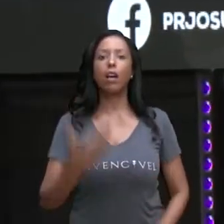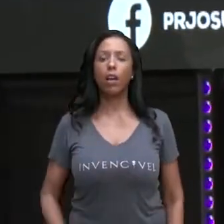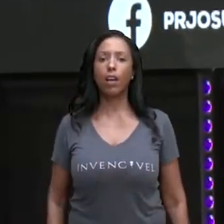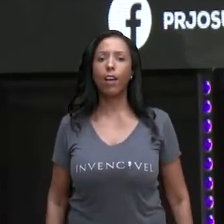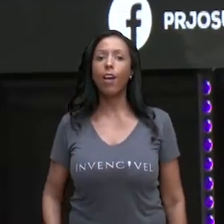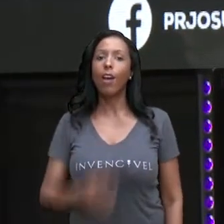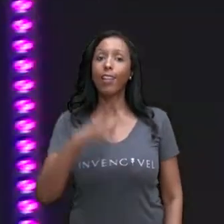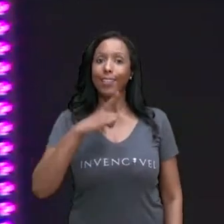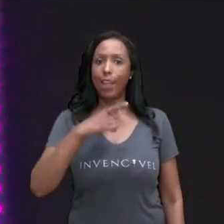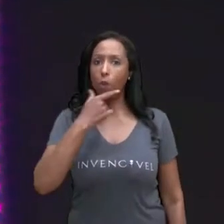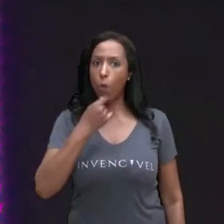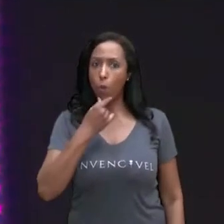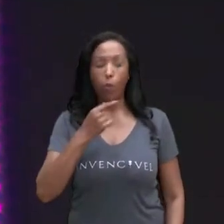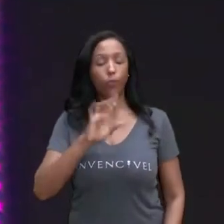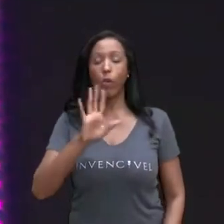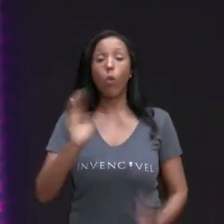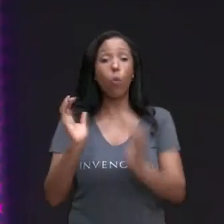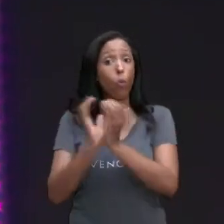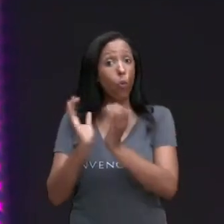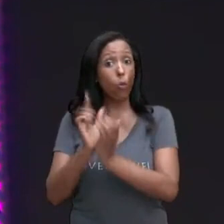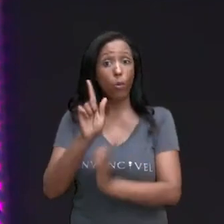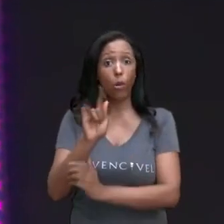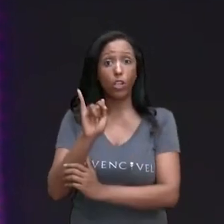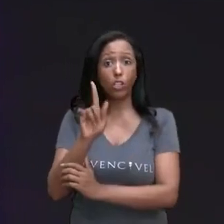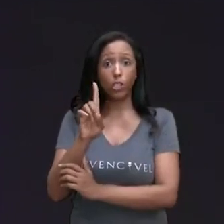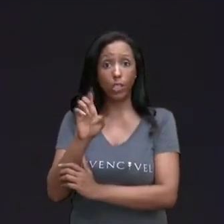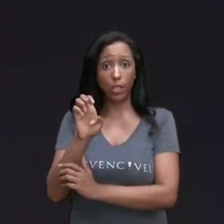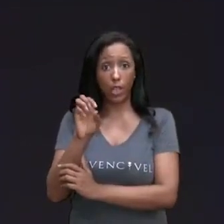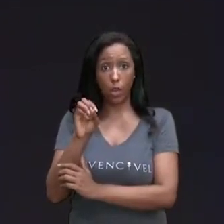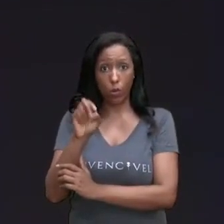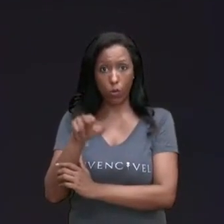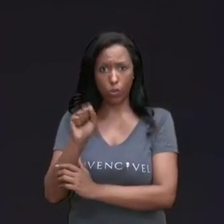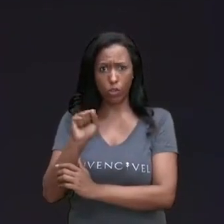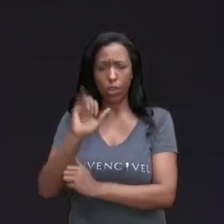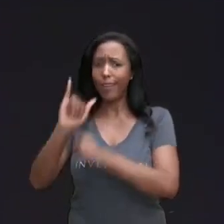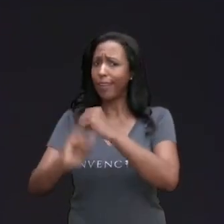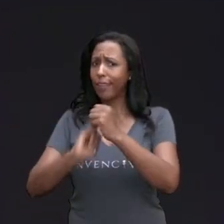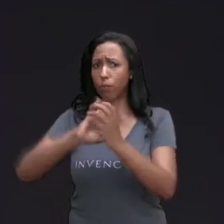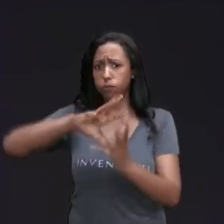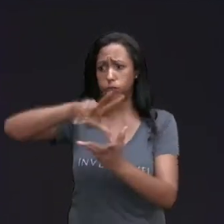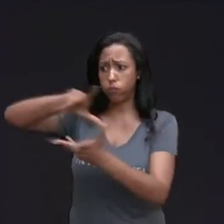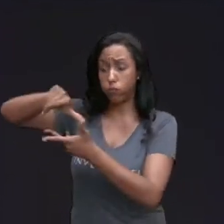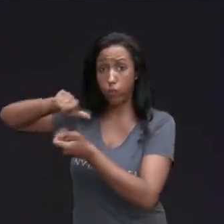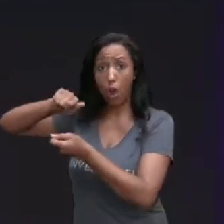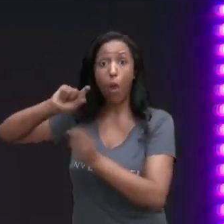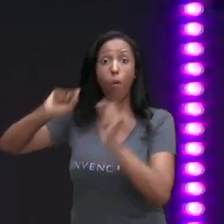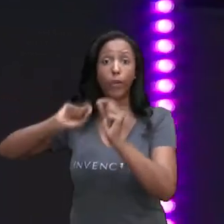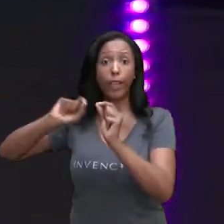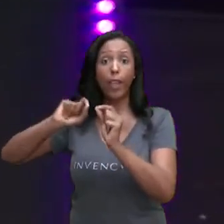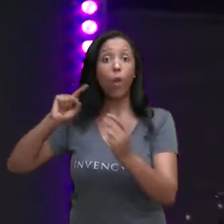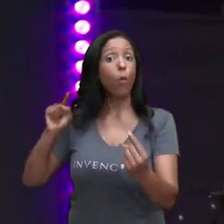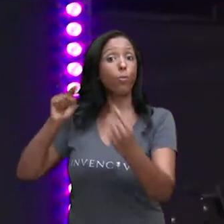maravilhosa. Sabe qual é a missão deles? A missão deles é colocar a Bíblia na mão de todo mundo que eles puderem. Então o que eles